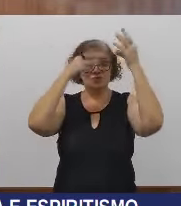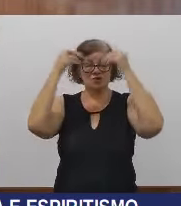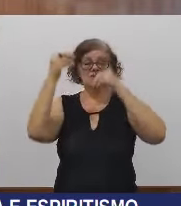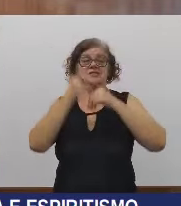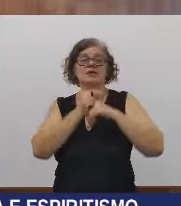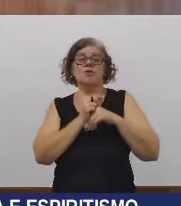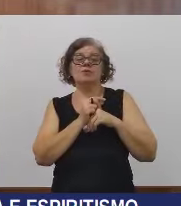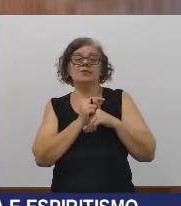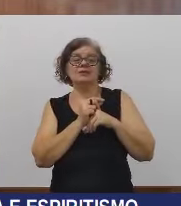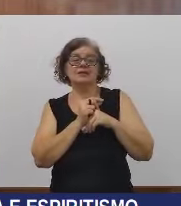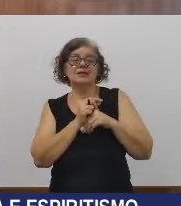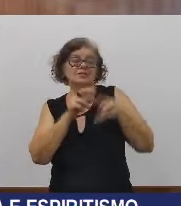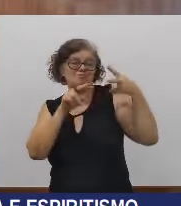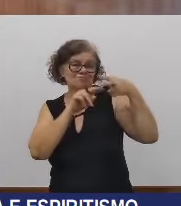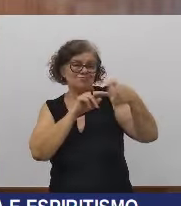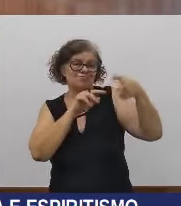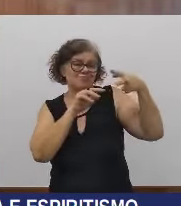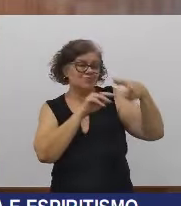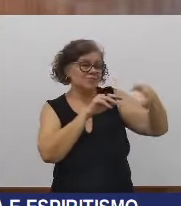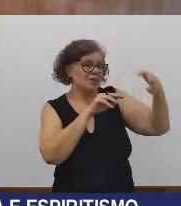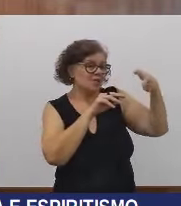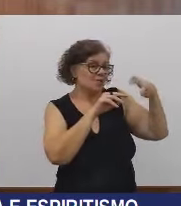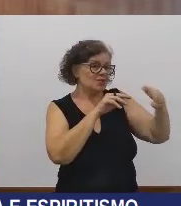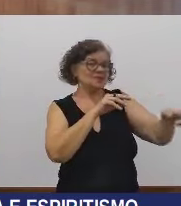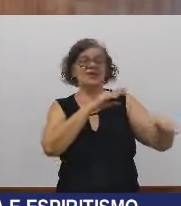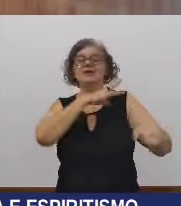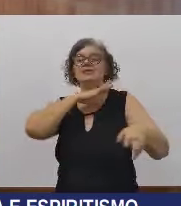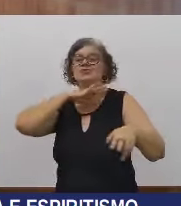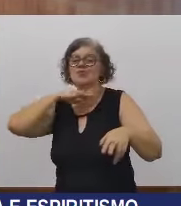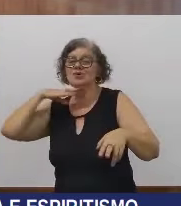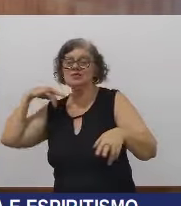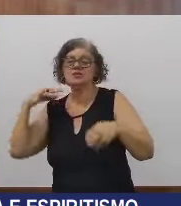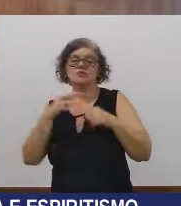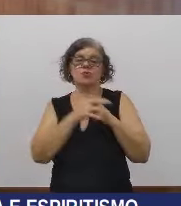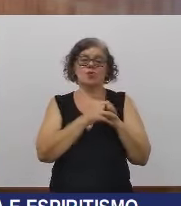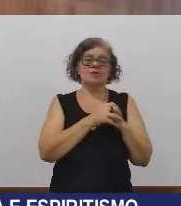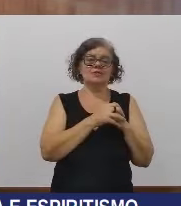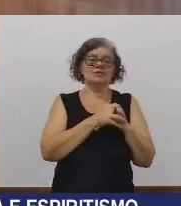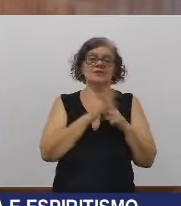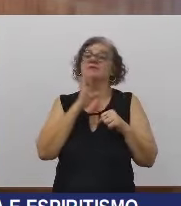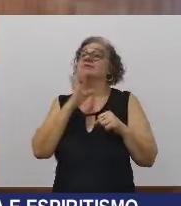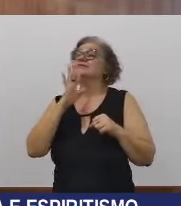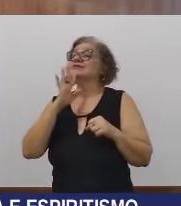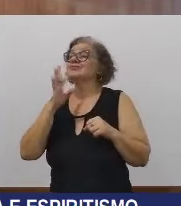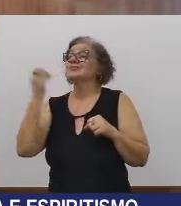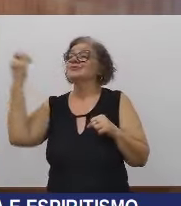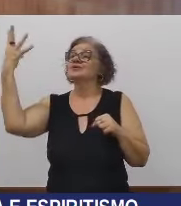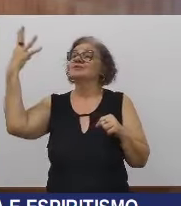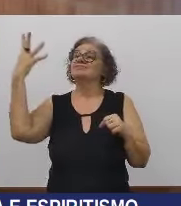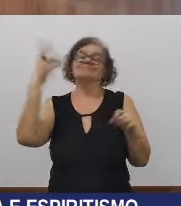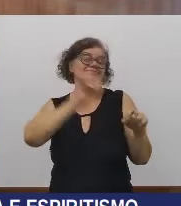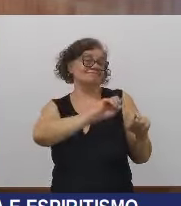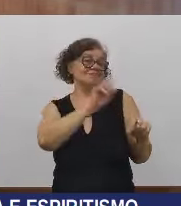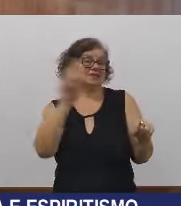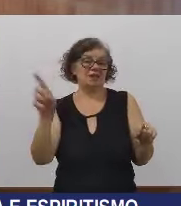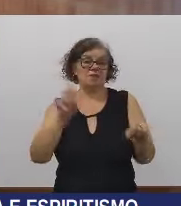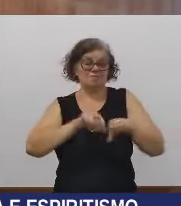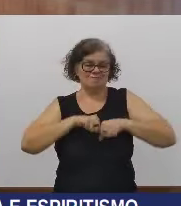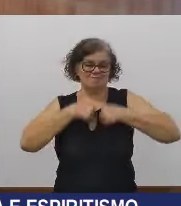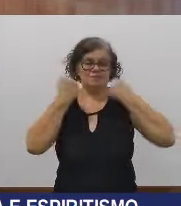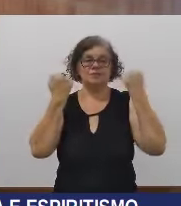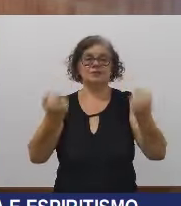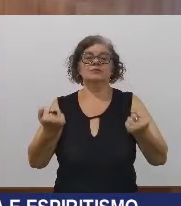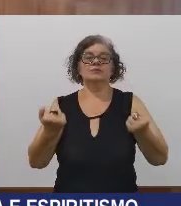e combater as más tendências que nós temos, que é o que reconhece, na verdade, um bom espírita. Não é por não ter defeitos, mas